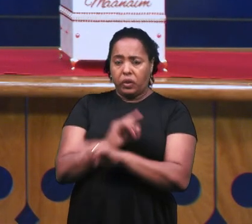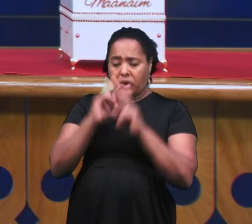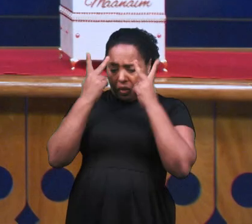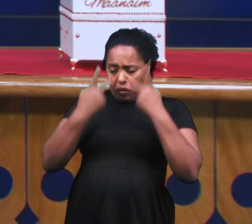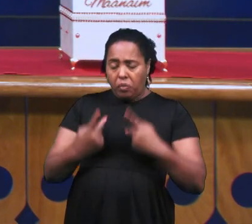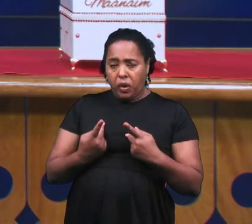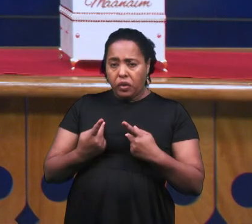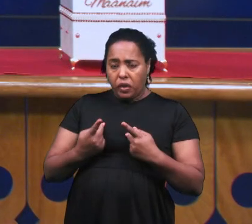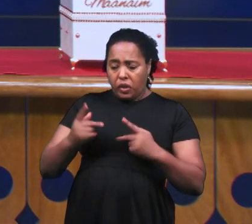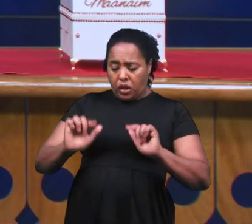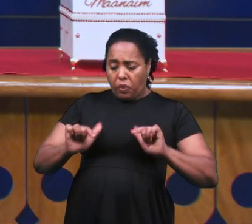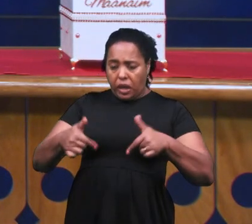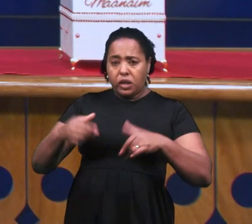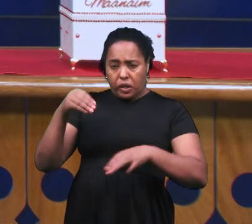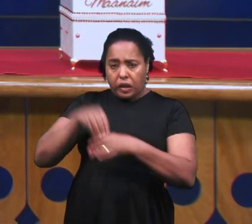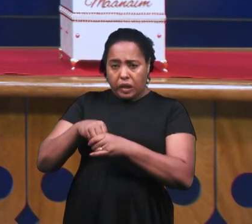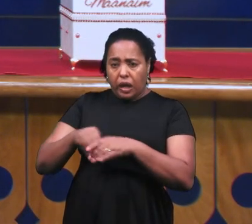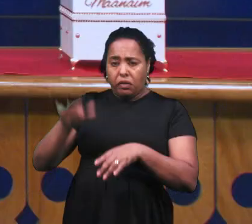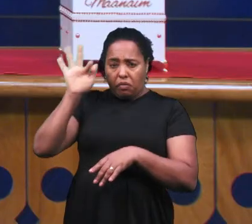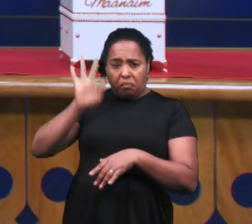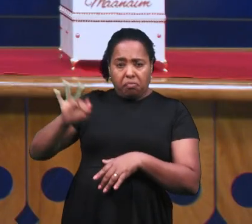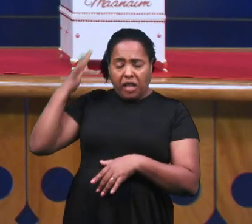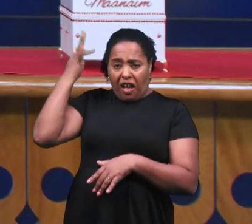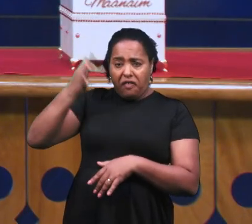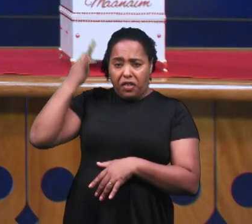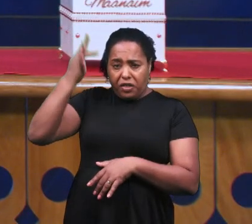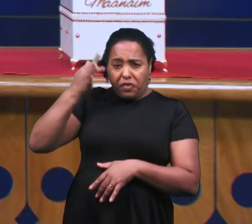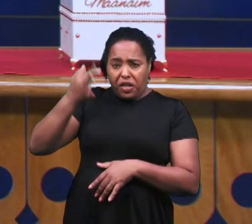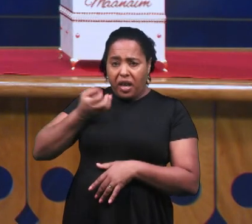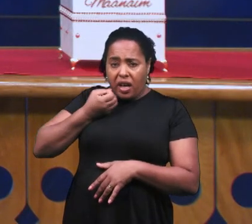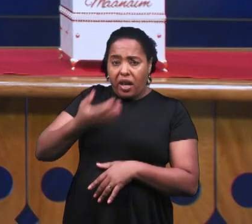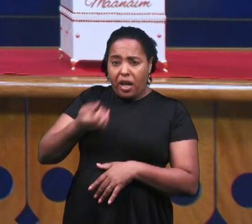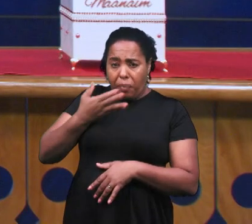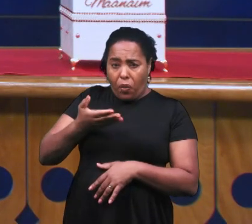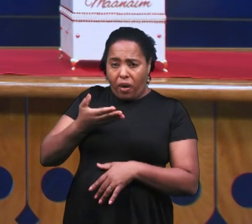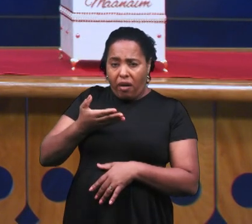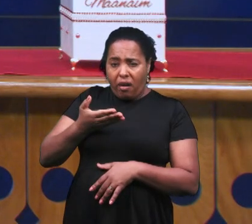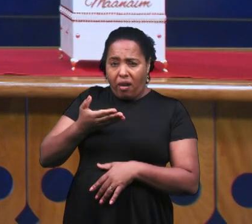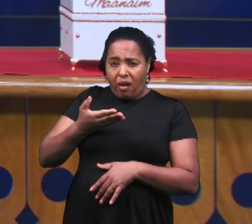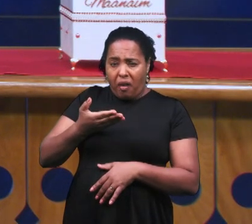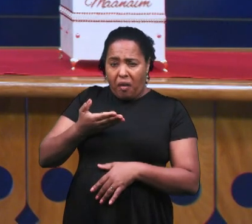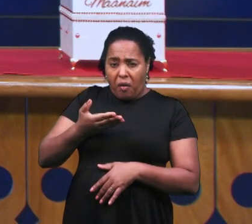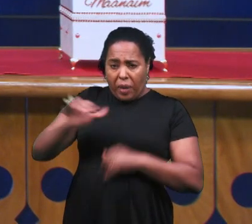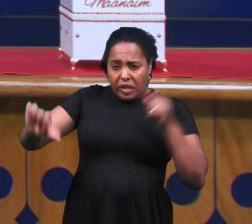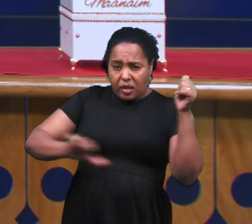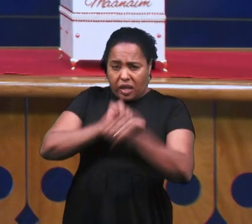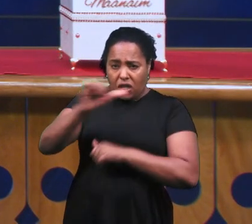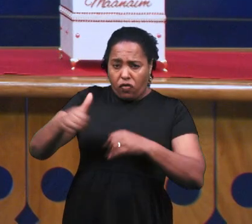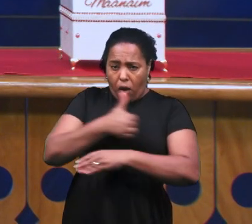filosofia. E a filosofia é uma coisa muito boa, mas ela não muda a moral de ninguém.